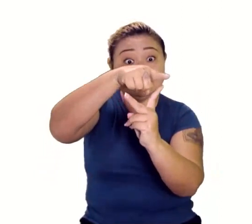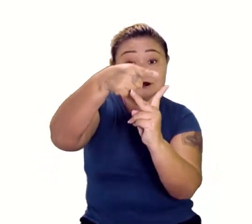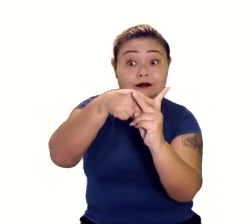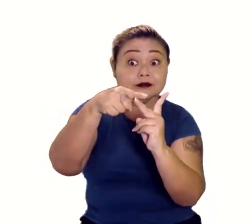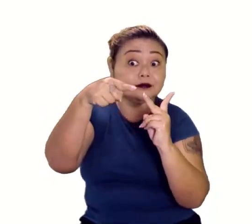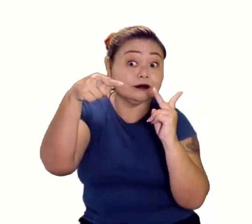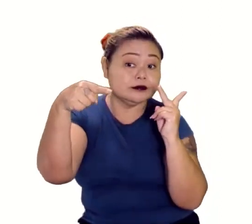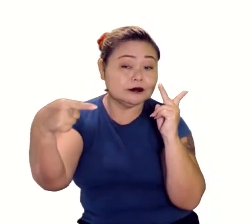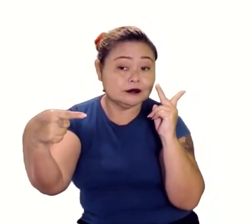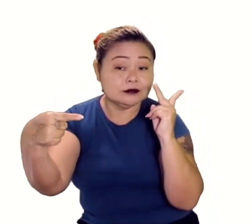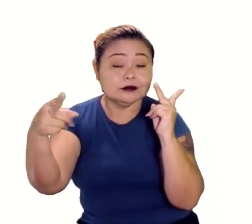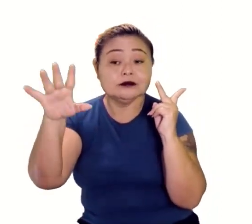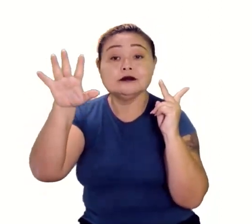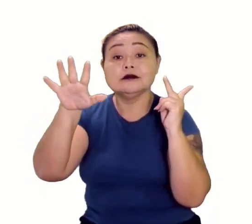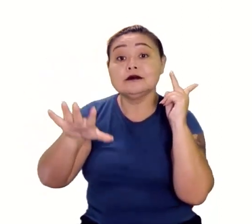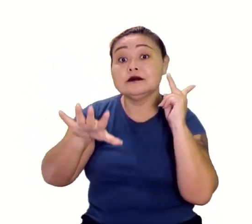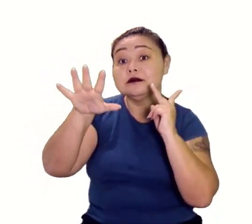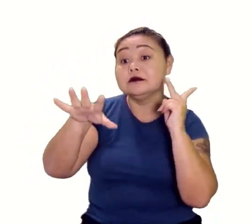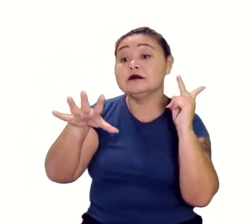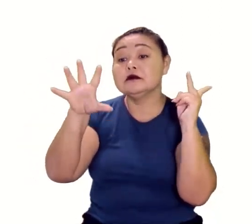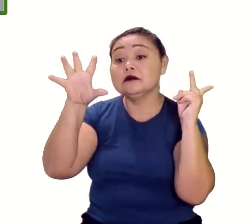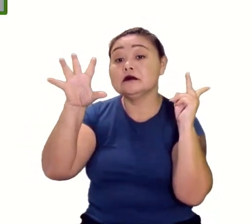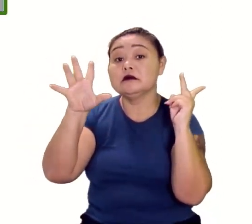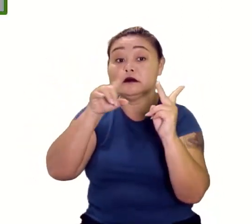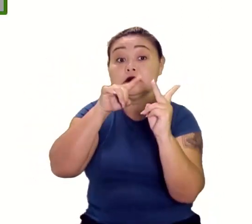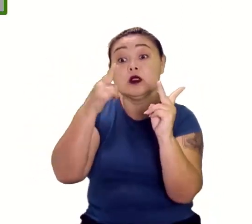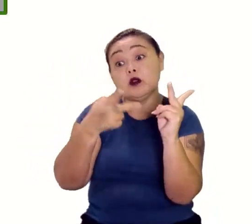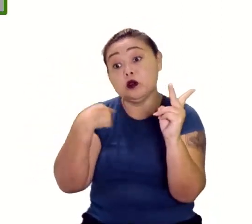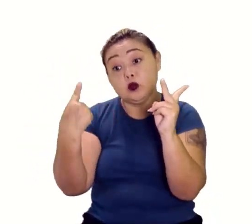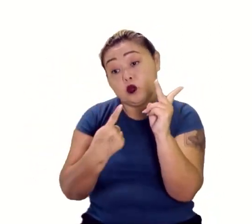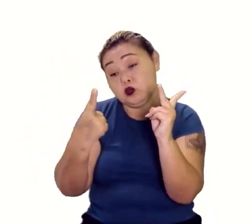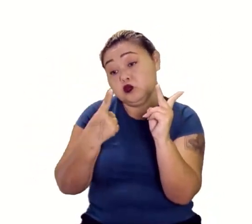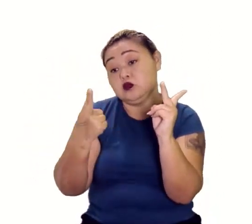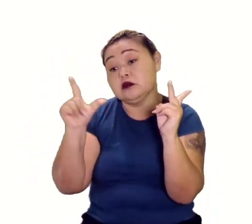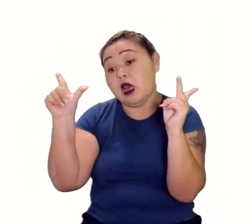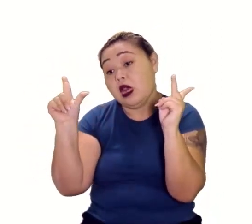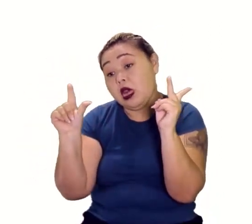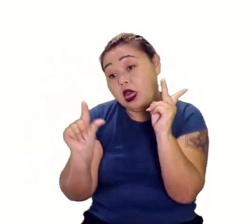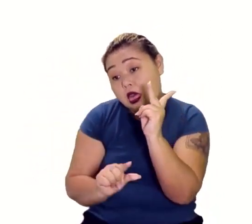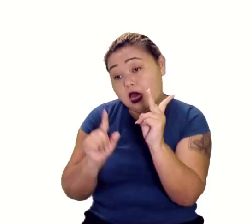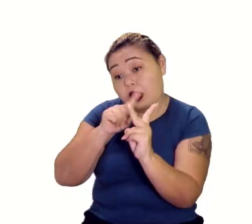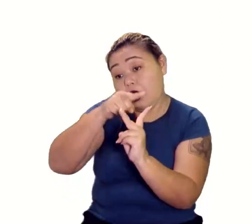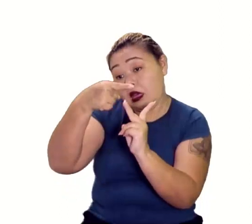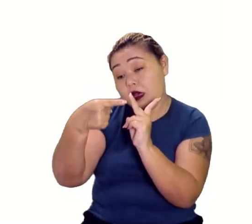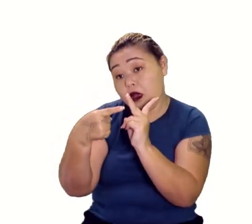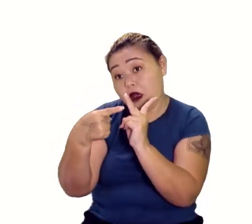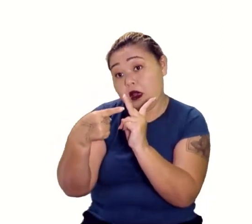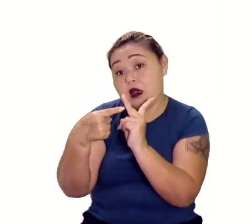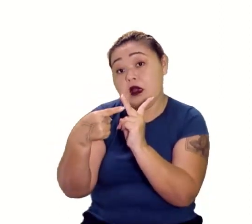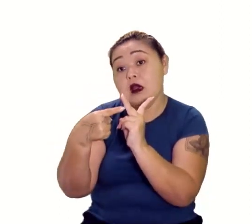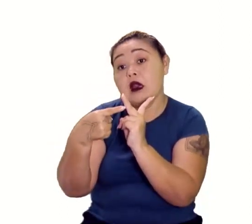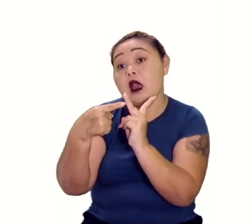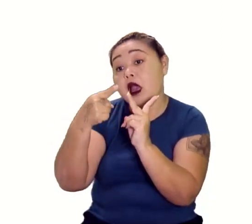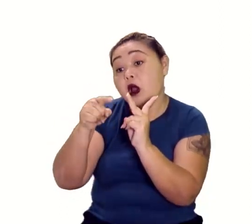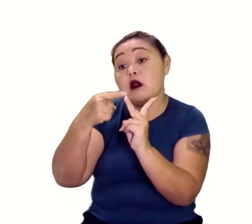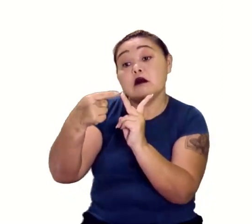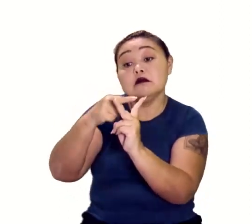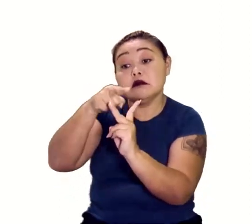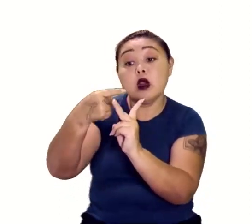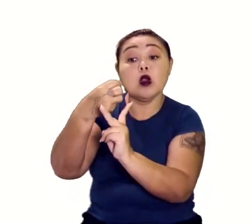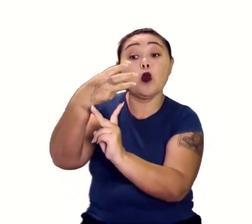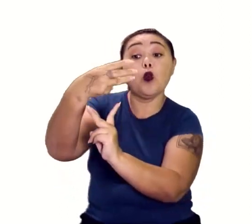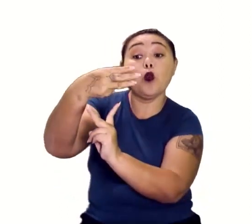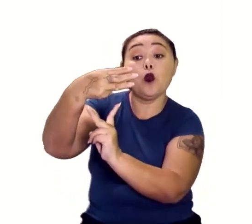quadrada... Muitas vezes nós resumimos a radiciação simplesmente a raiz quadrada e a raiz